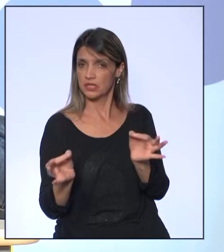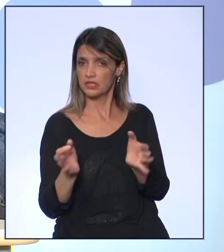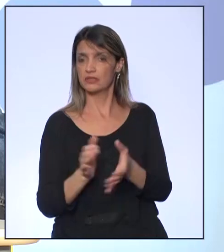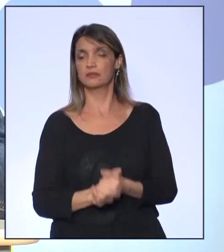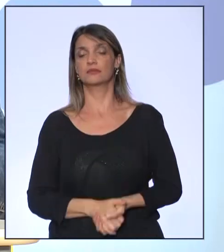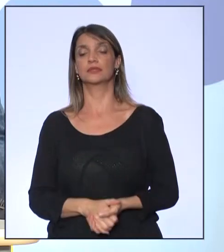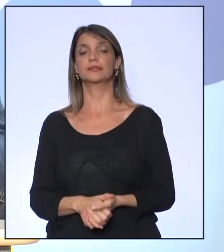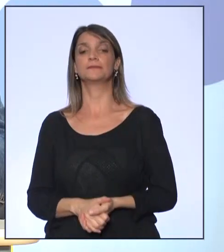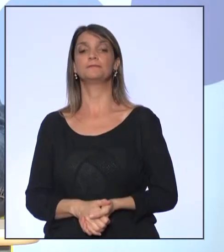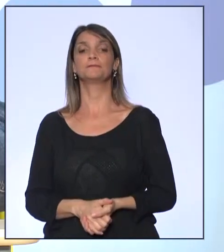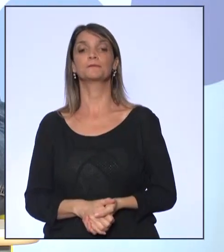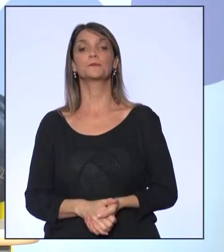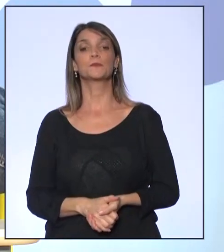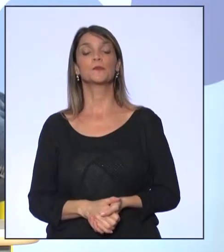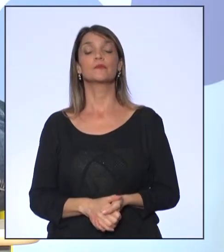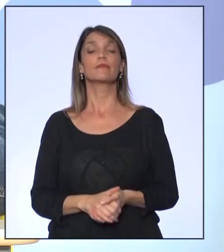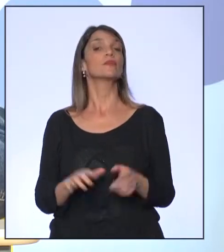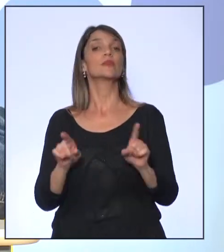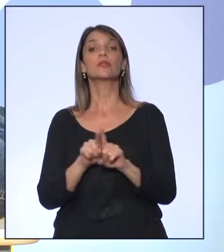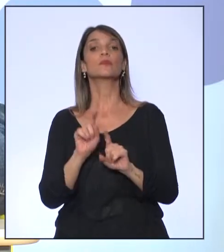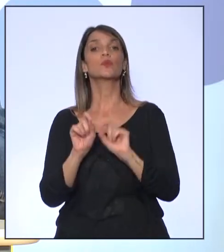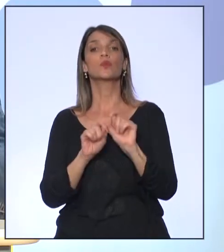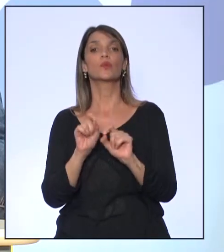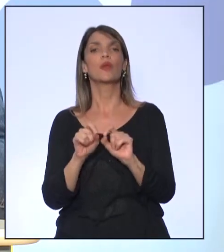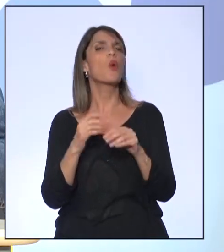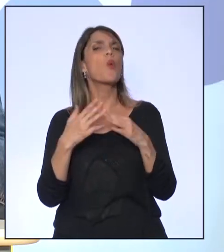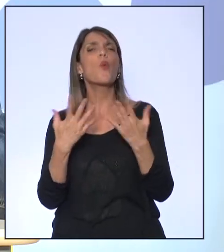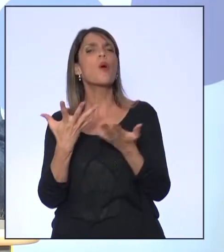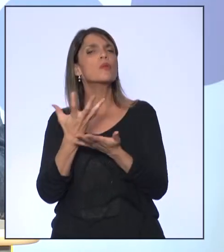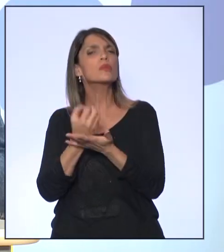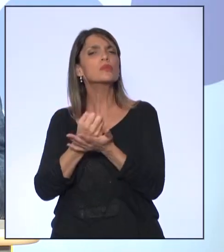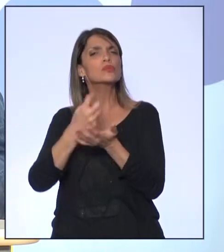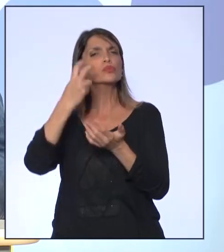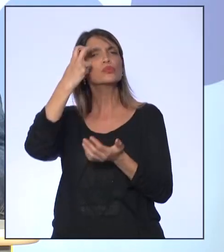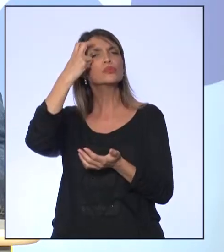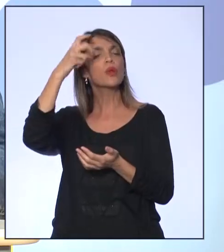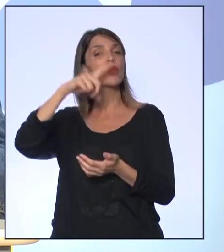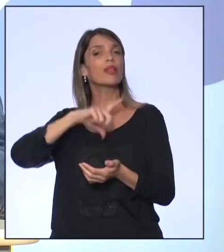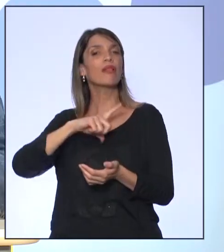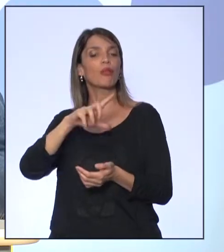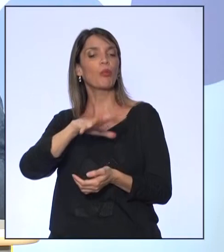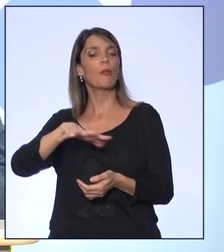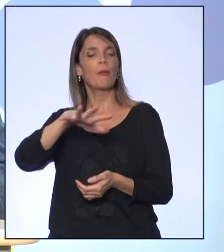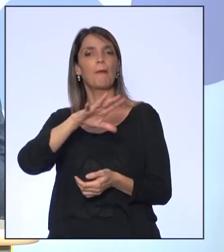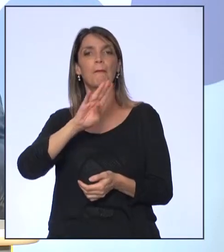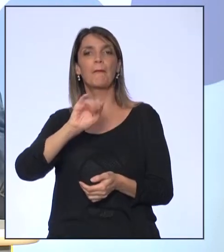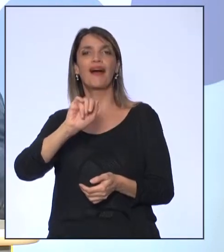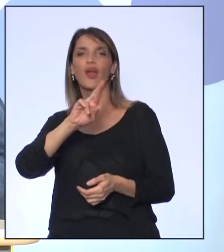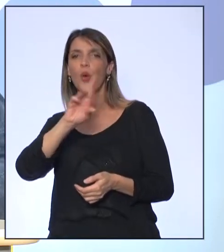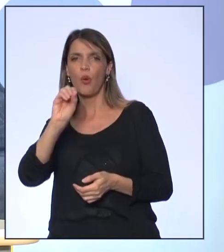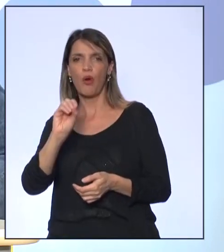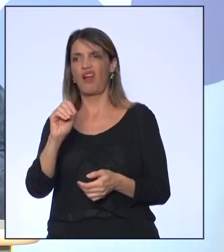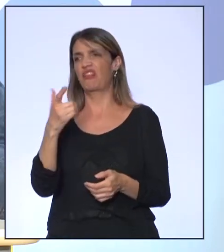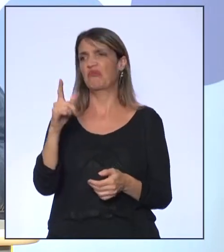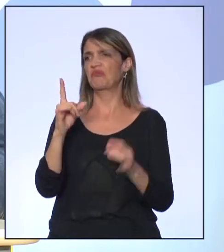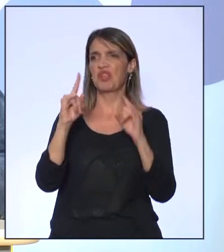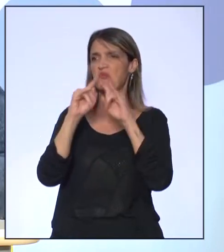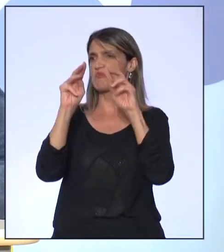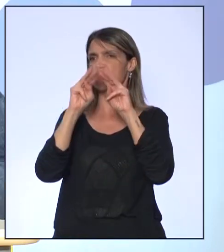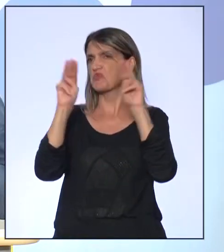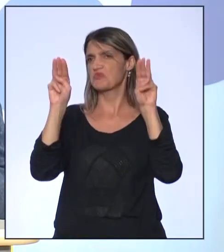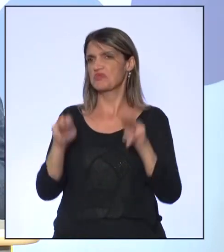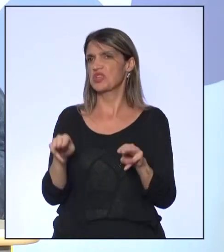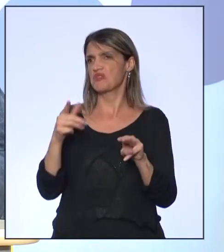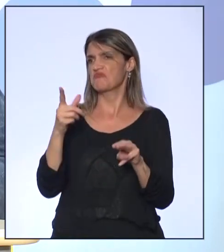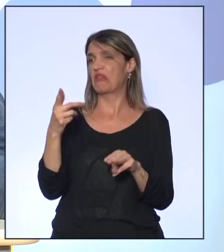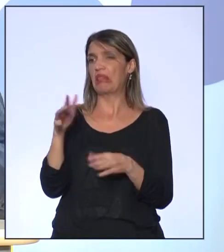só. E aí também, né, que patrimônios culturais existem no seu bairro? No meu bairro não tem nada, professora, não tem museu, não tem nada para